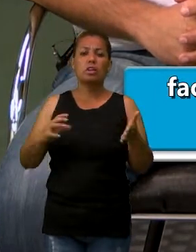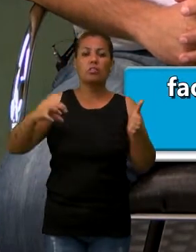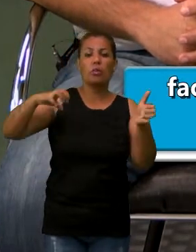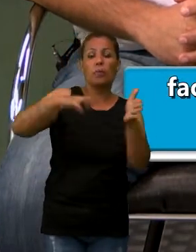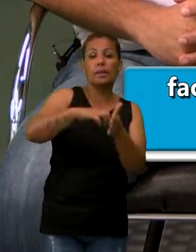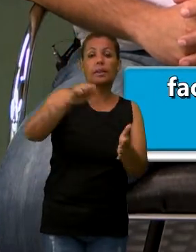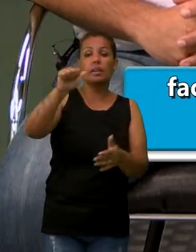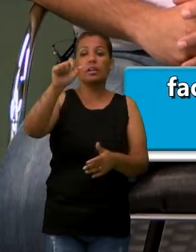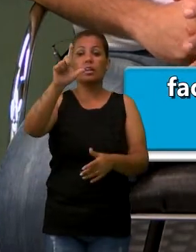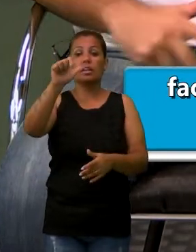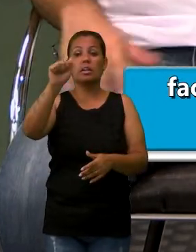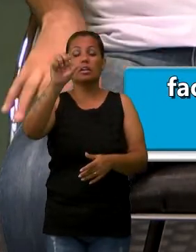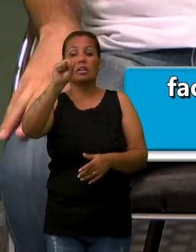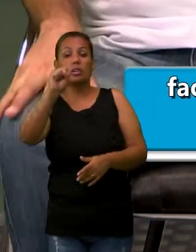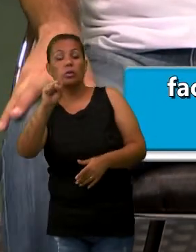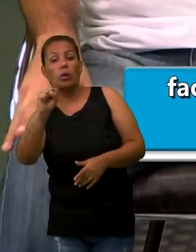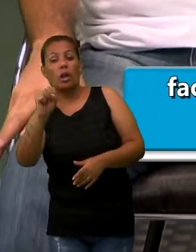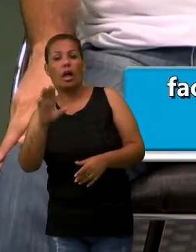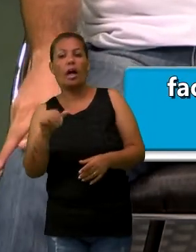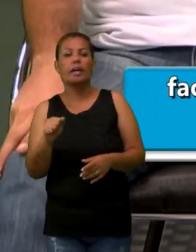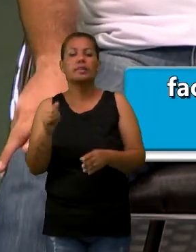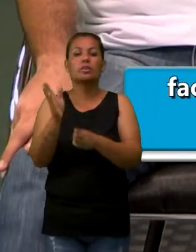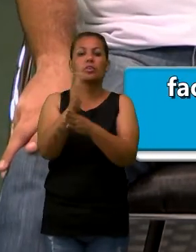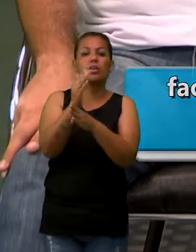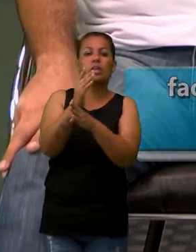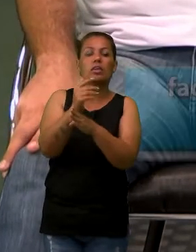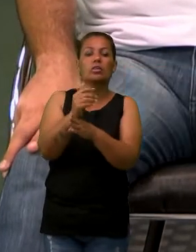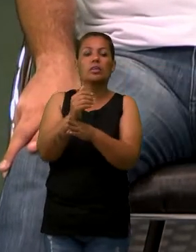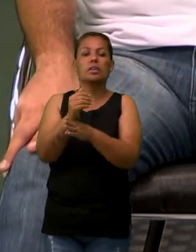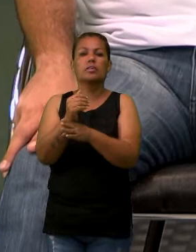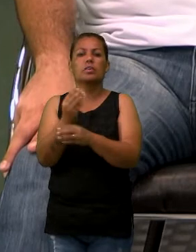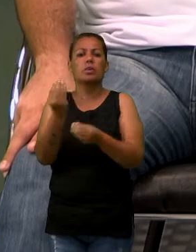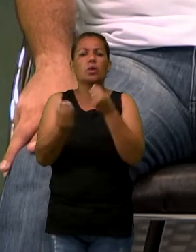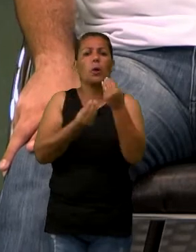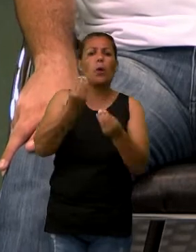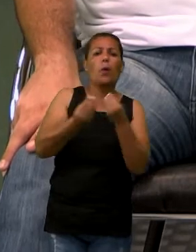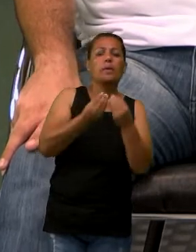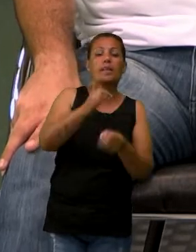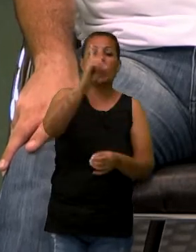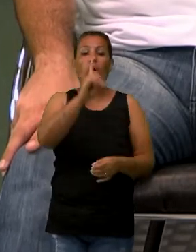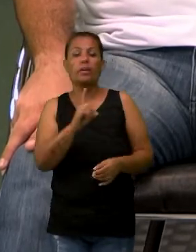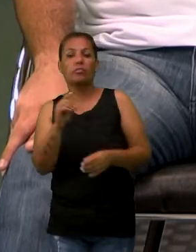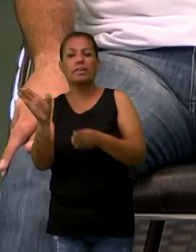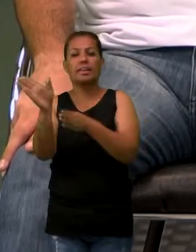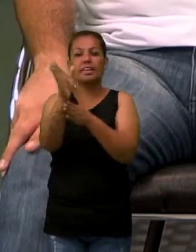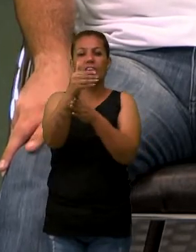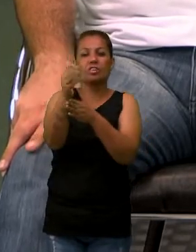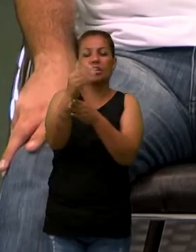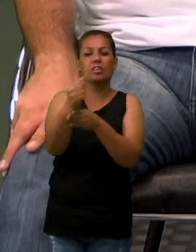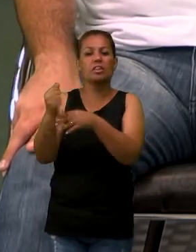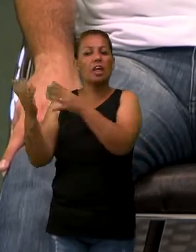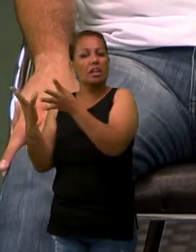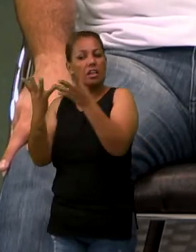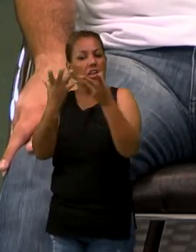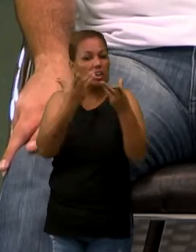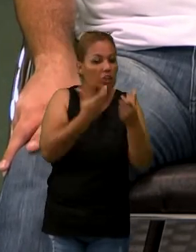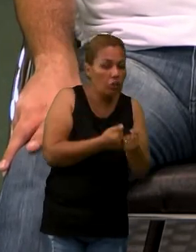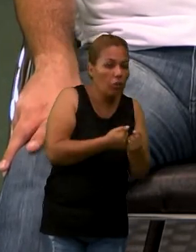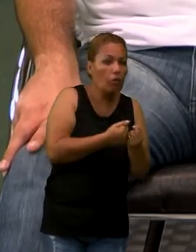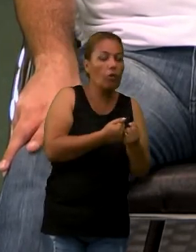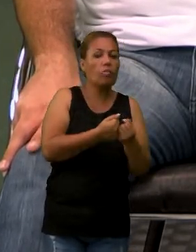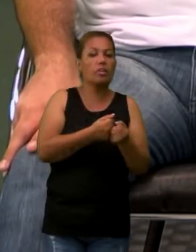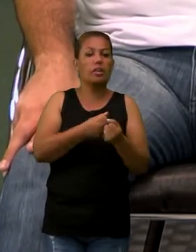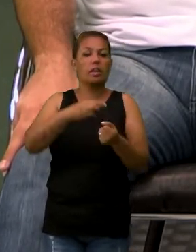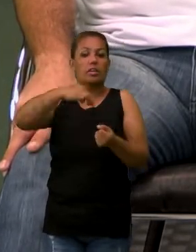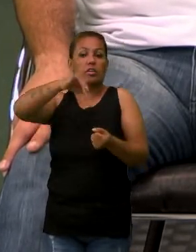lado israel eles resolveram os velejadores quiseram assim ver como é que seria o deficiente velejando a eles convidaram o pessoal do meu time